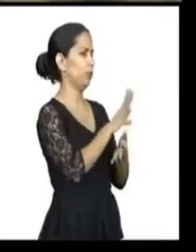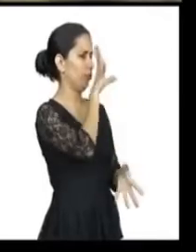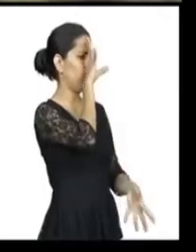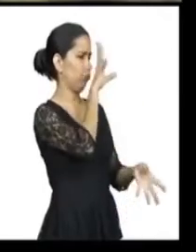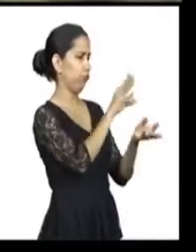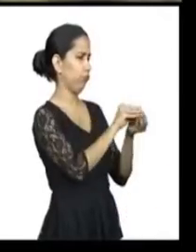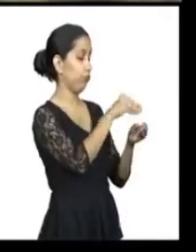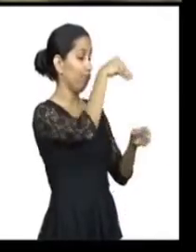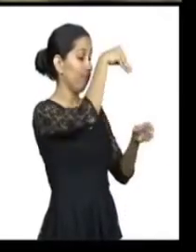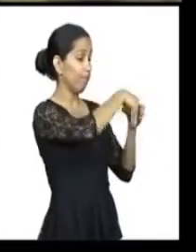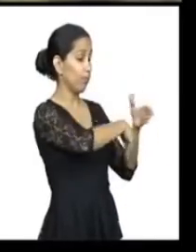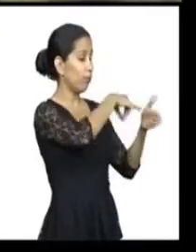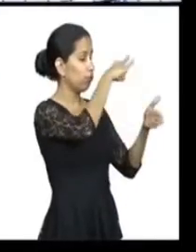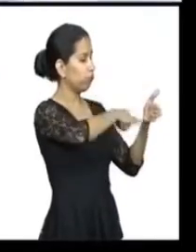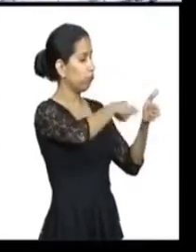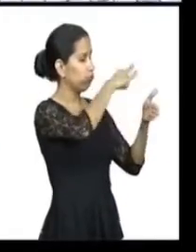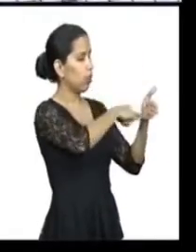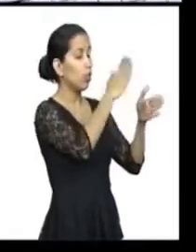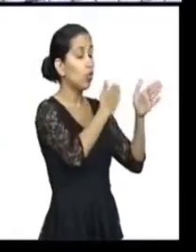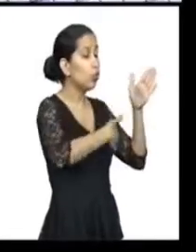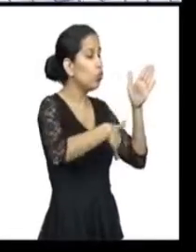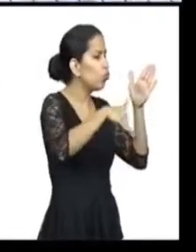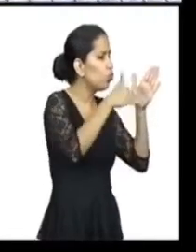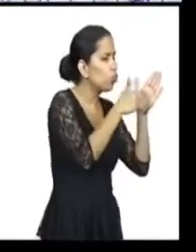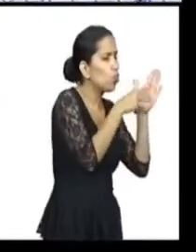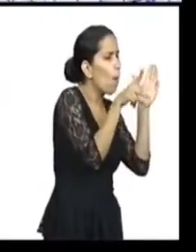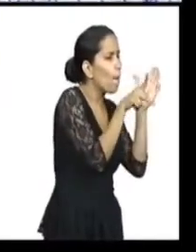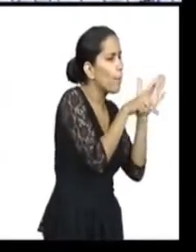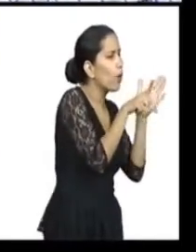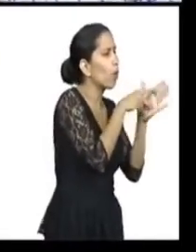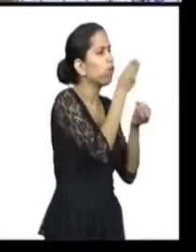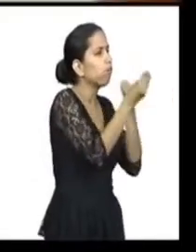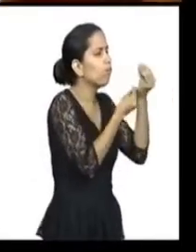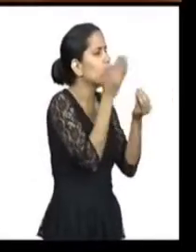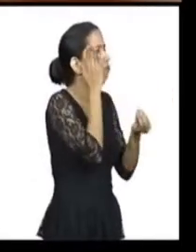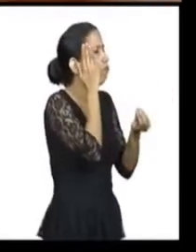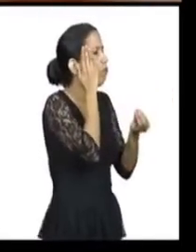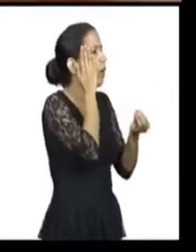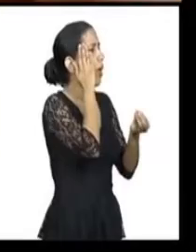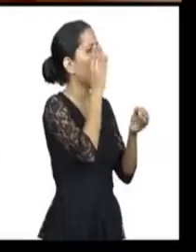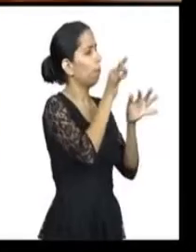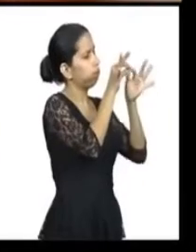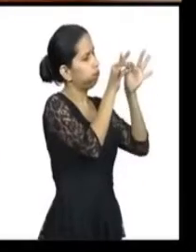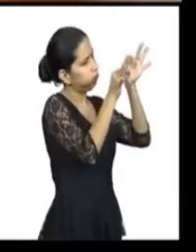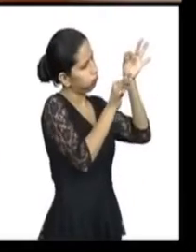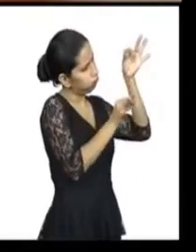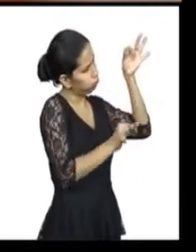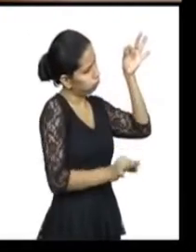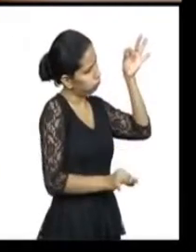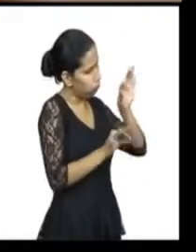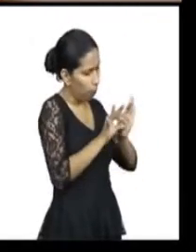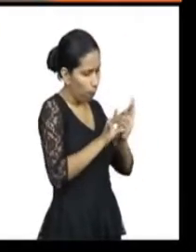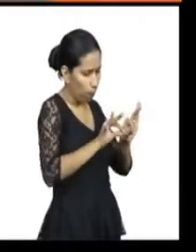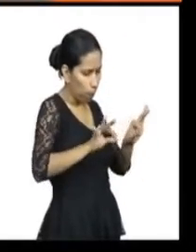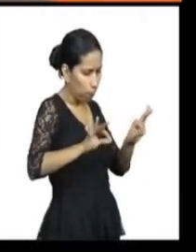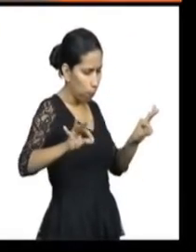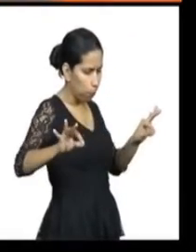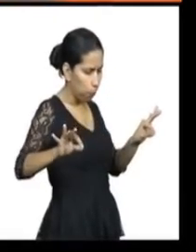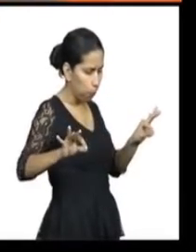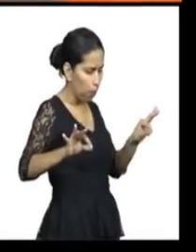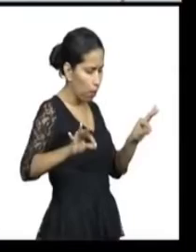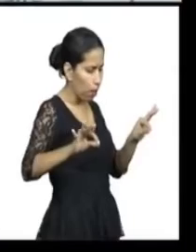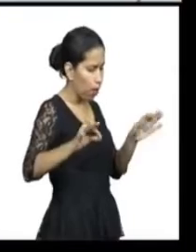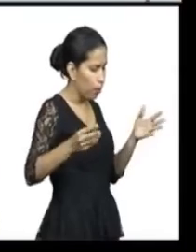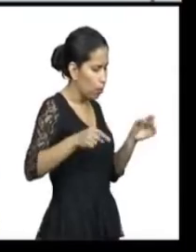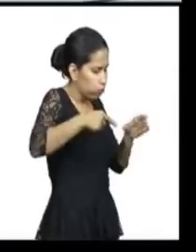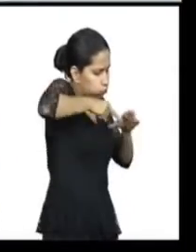deve conter todas as informações pertinentes à detonação, como por exemplo, diâmetro dos furos, profundidade dos furos, altura da